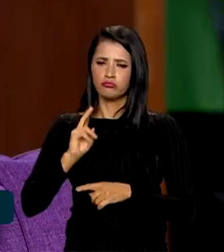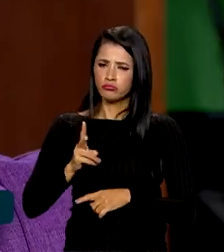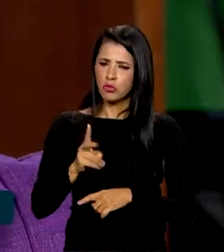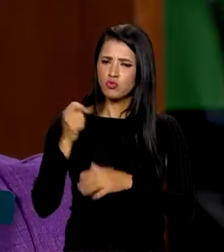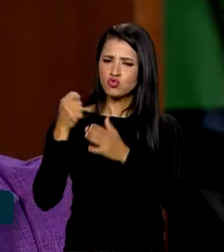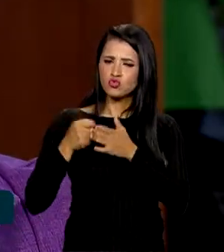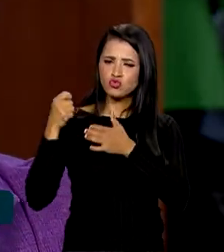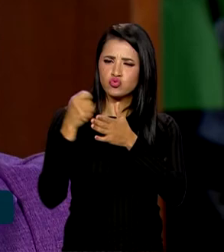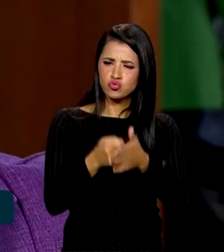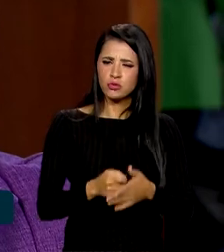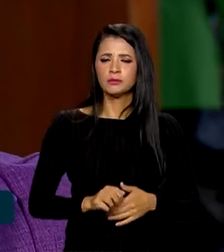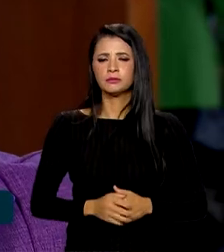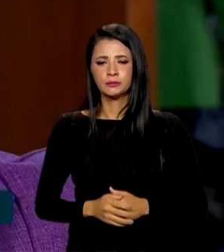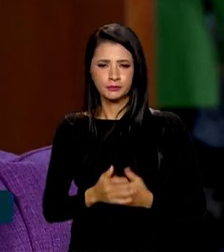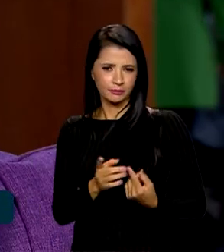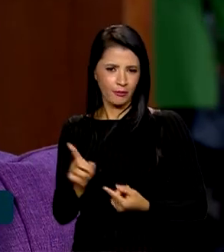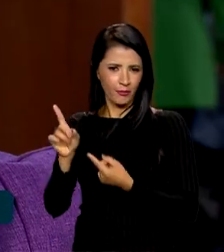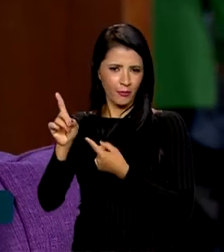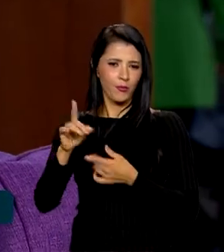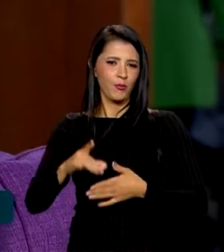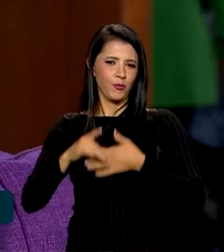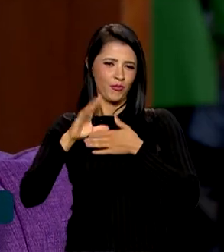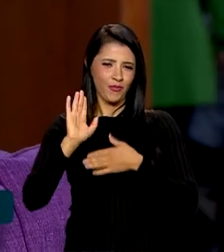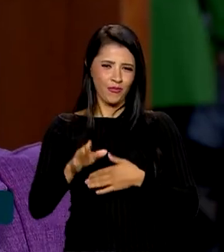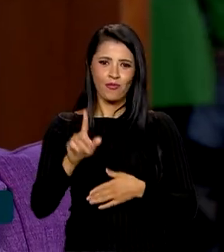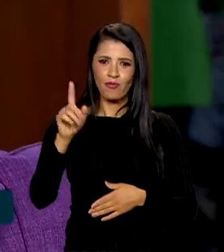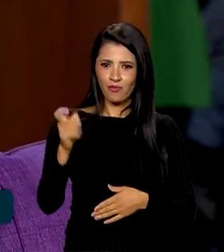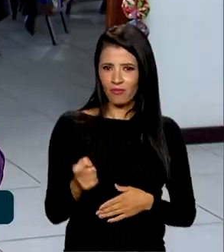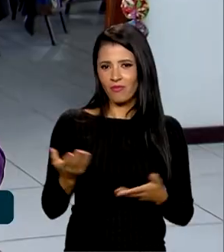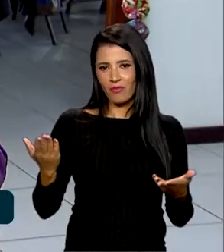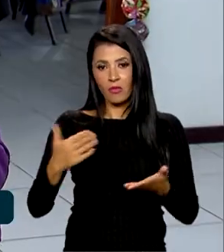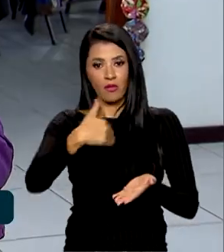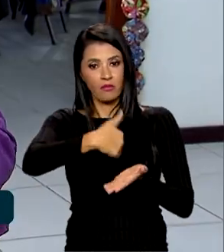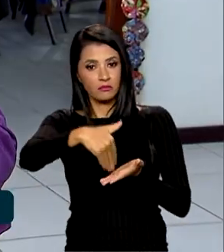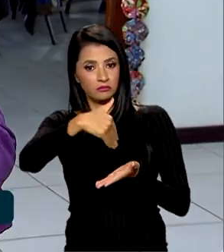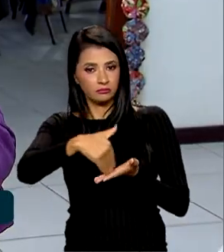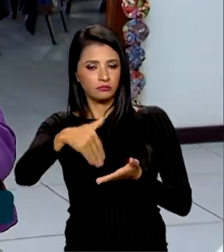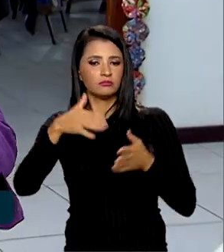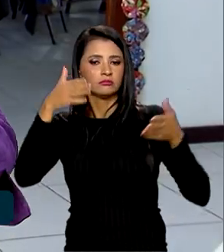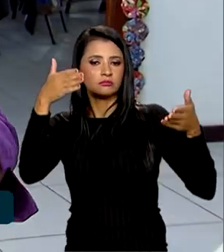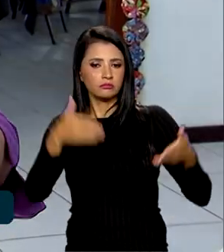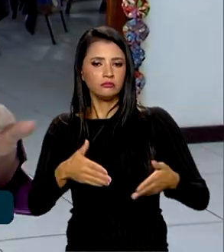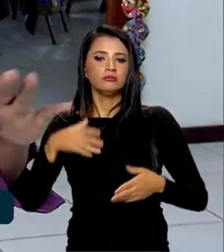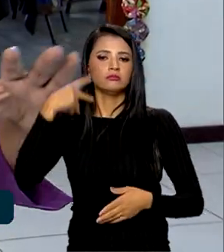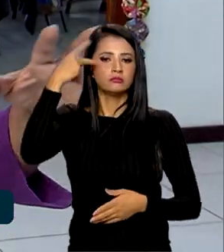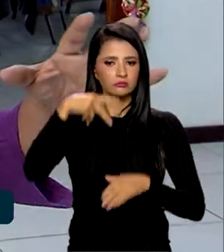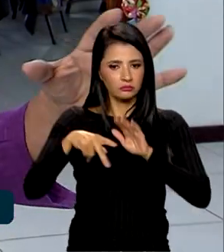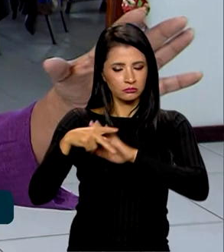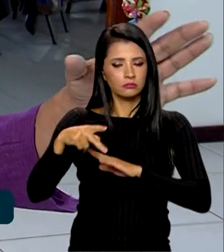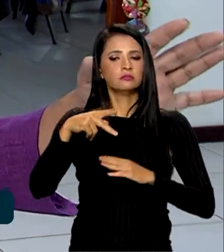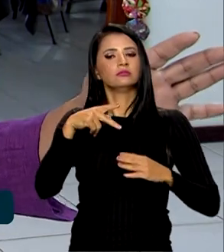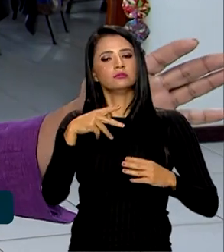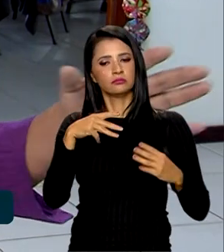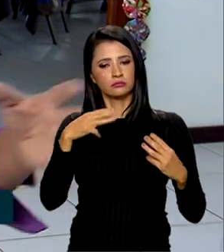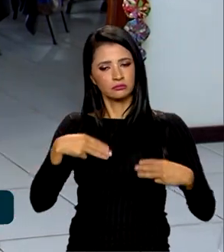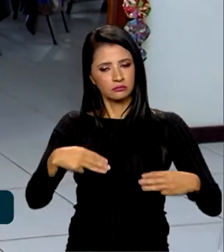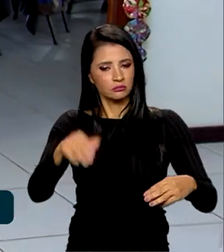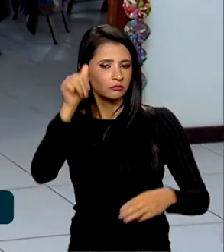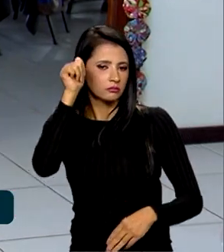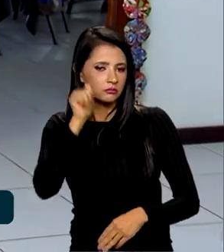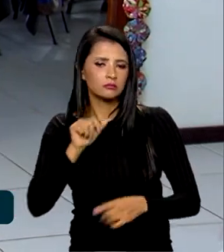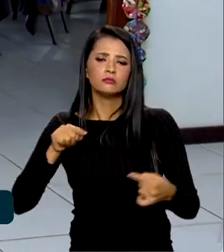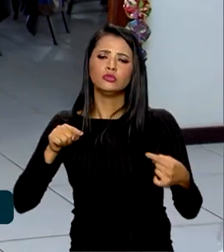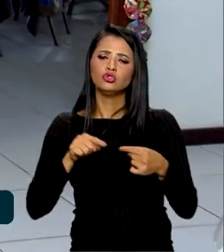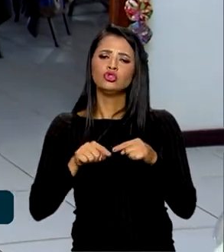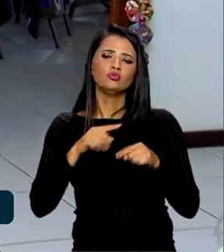luta. Carmen já esteve entre as lideranças da marcha. Agora, como secretária de Participação Política do Ministério das Mulheres, diz que a meta do